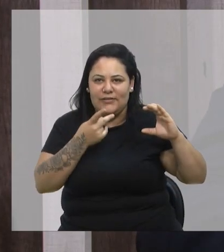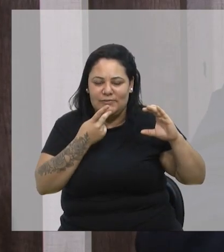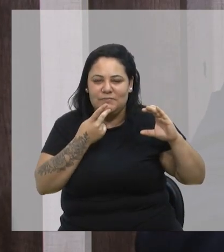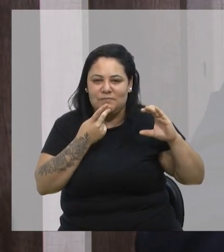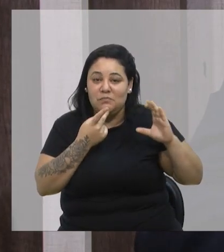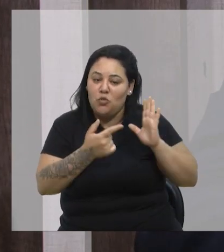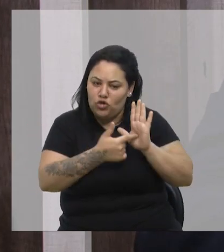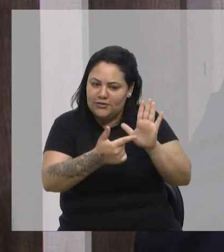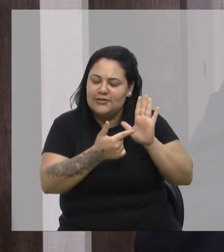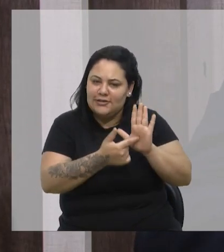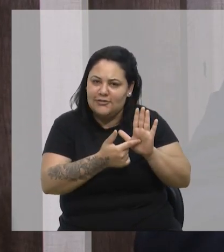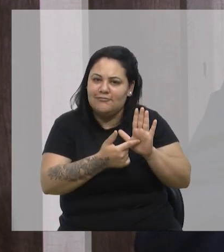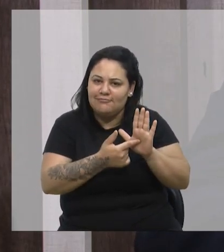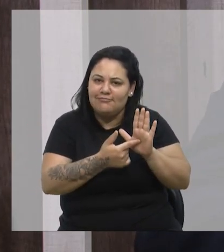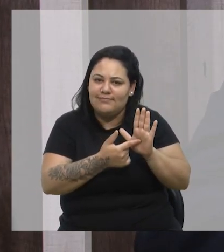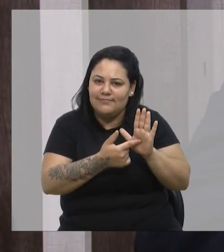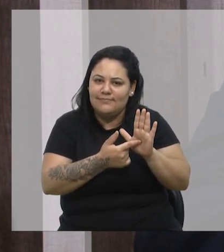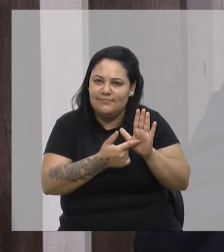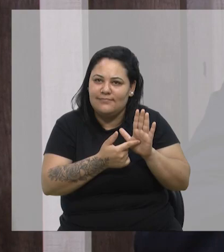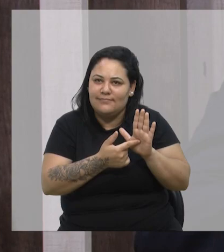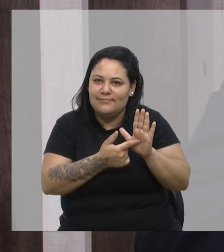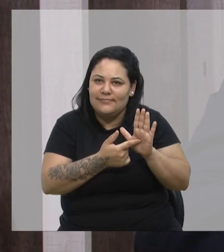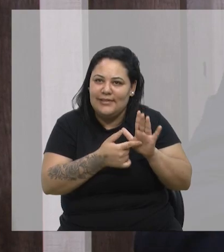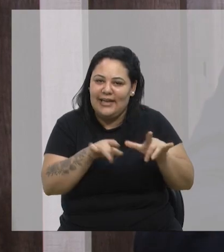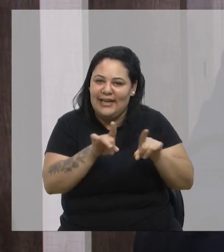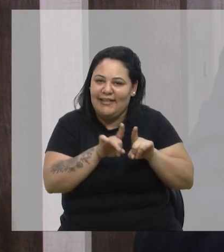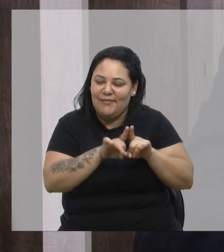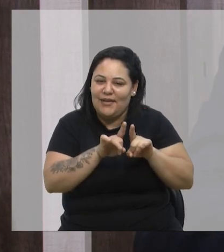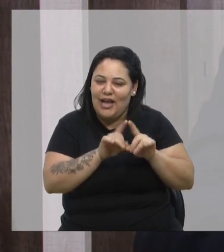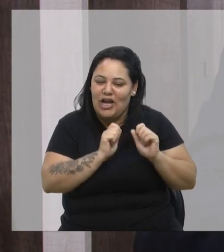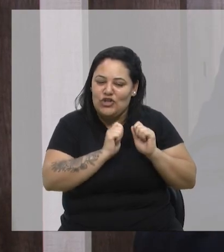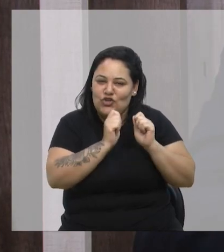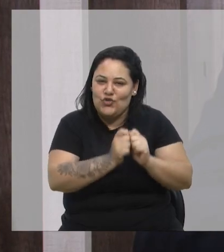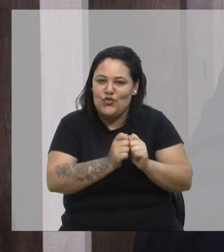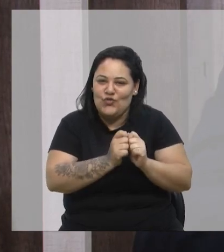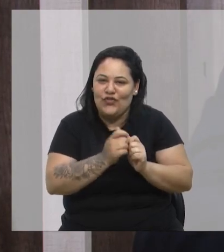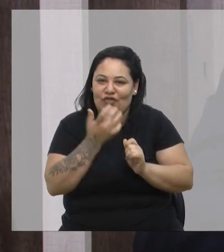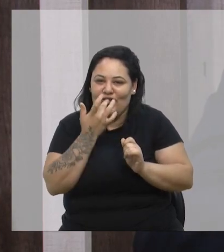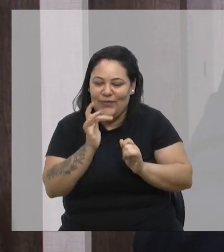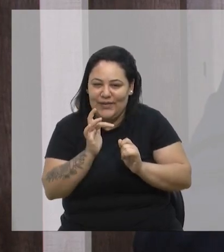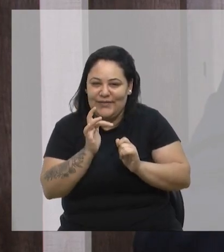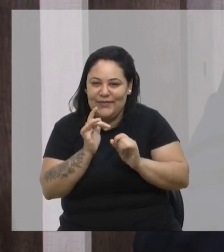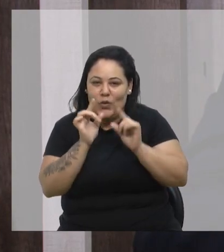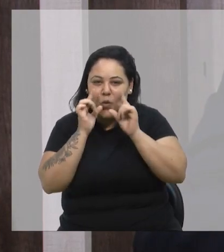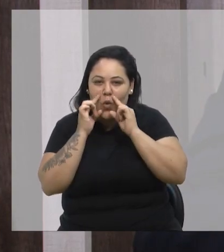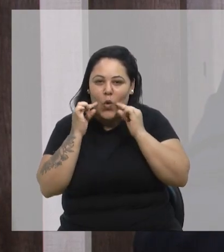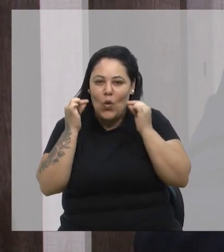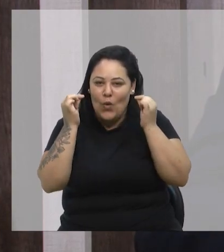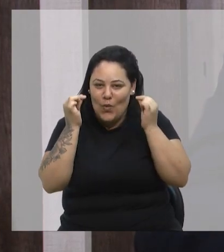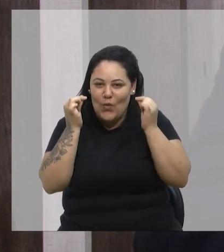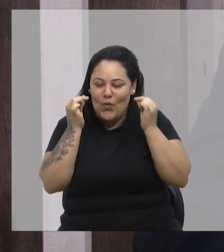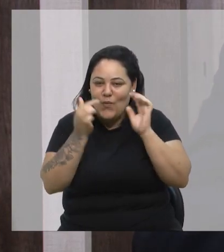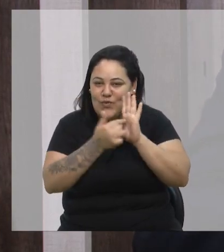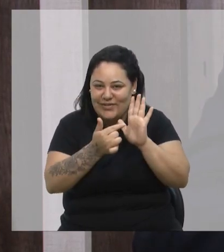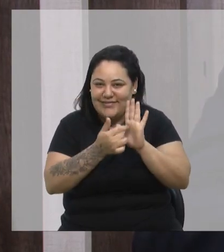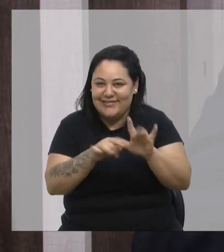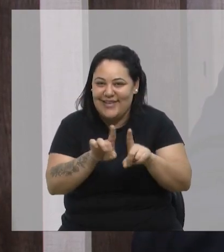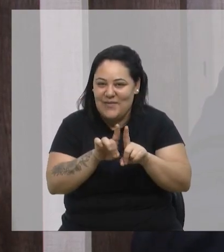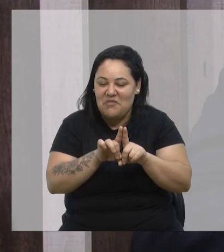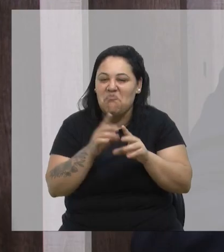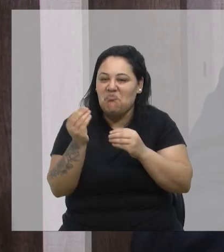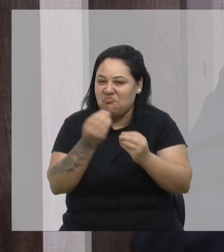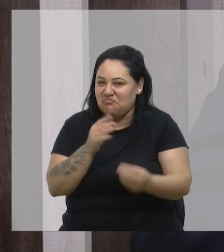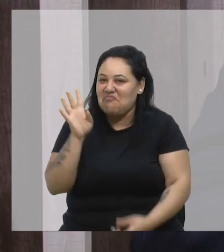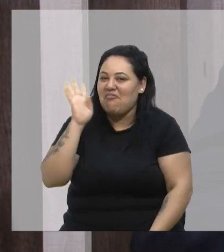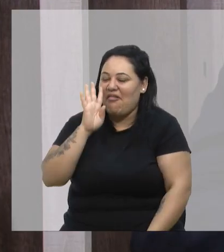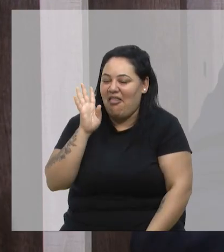digamos assim, com a cor negra muito enfatizada e, sobretudo, o branco aqui do bigode do cavanhaque, dando um